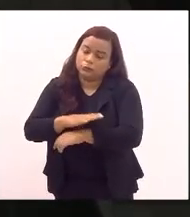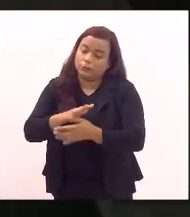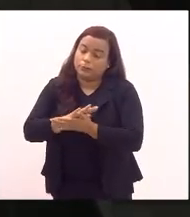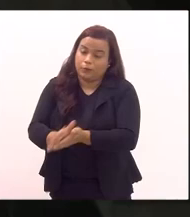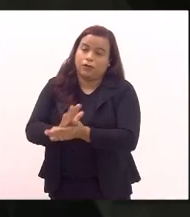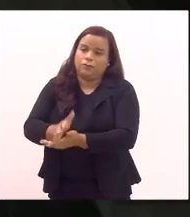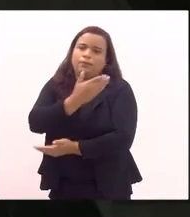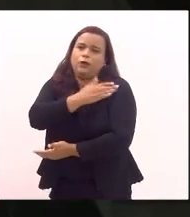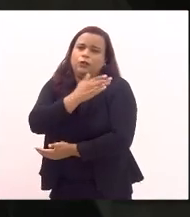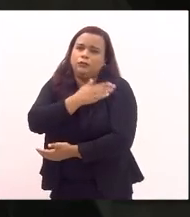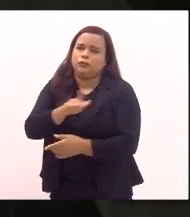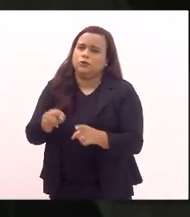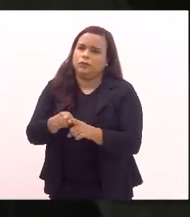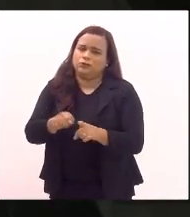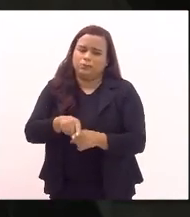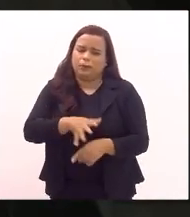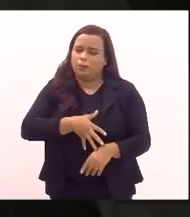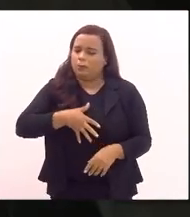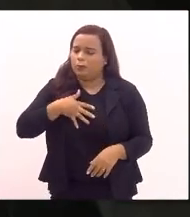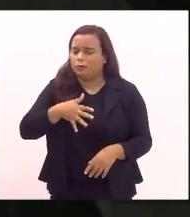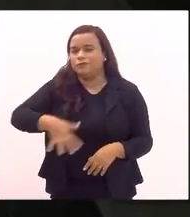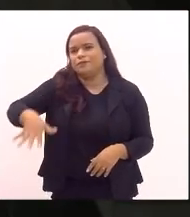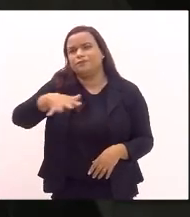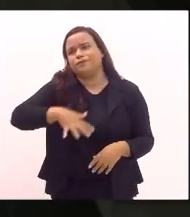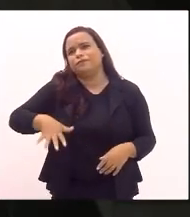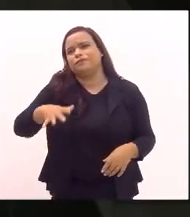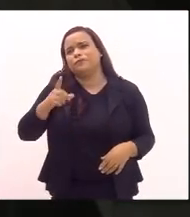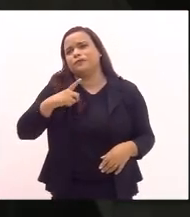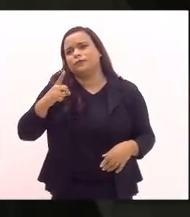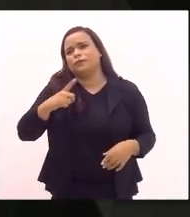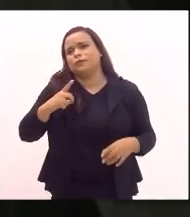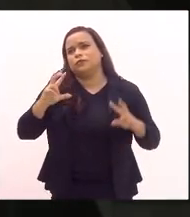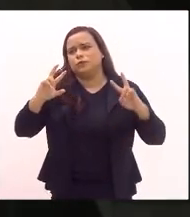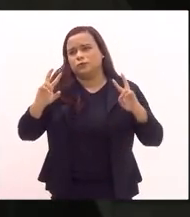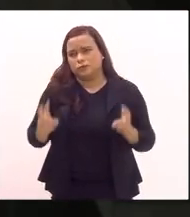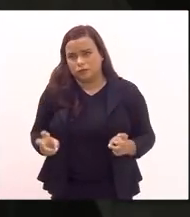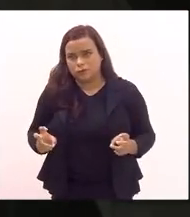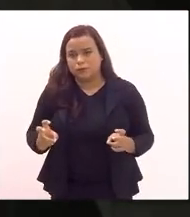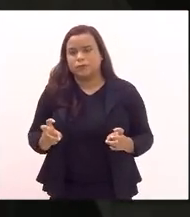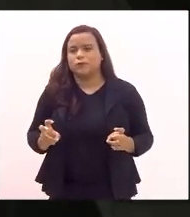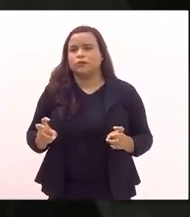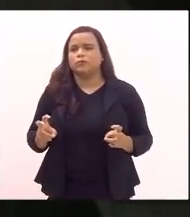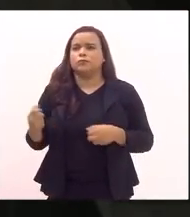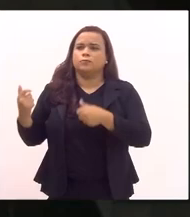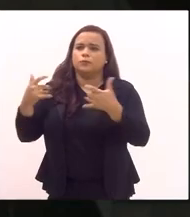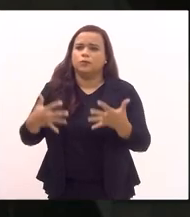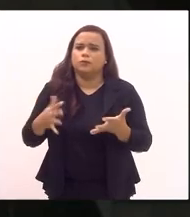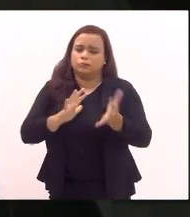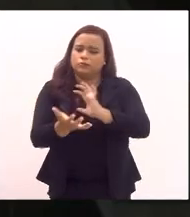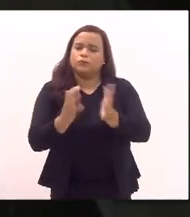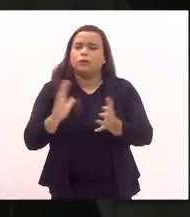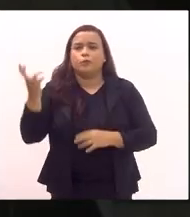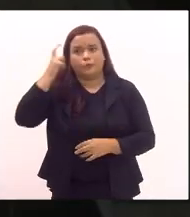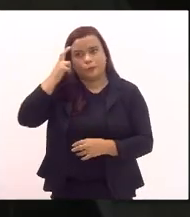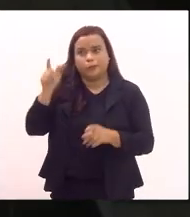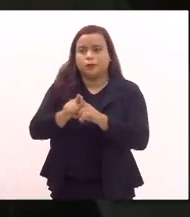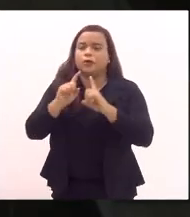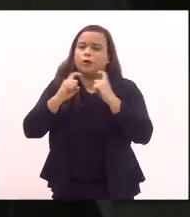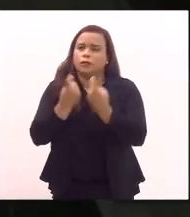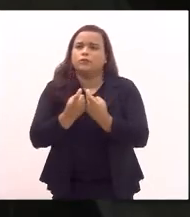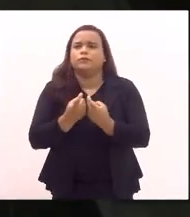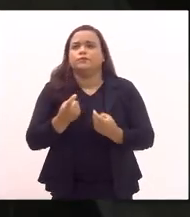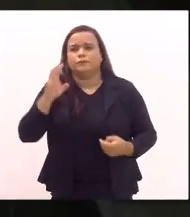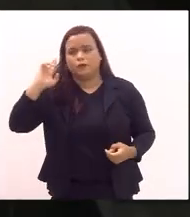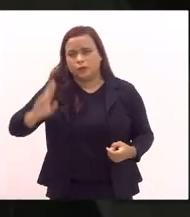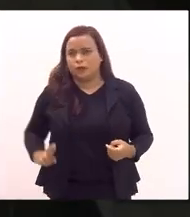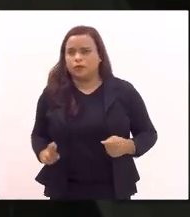ojeriza que tem a diversidade sobre toda e qualquer forma de expressão inclusive na interface entre cultura e orientação sexual